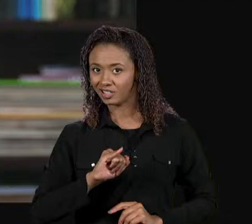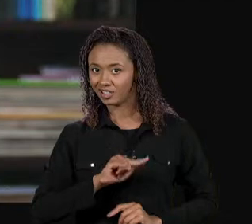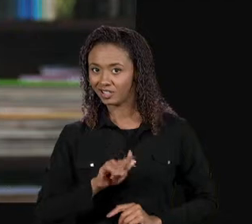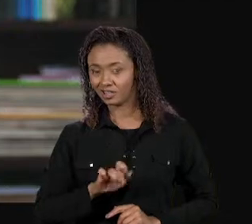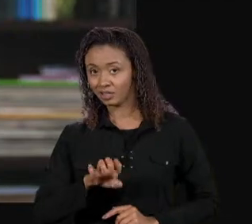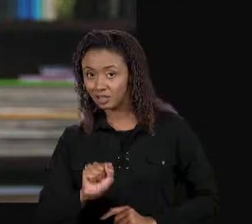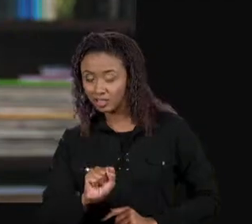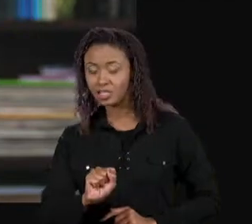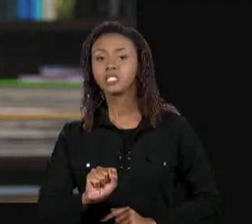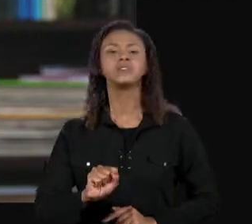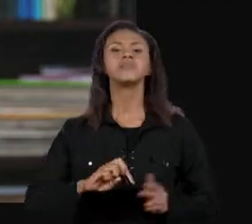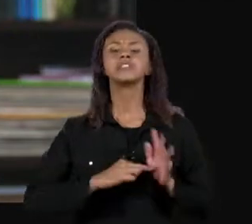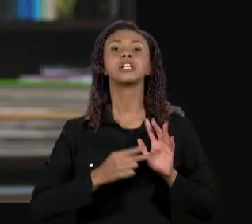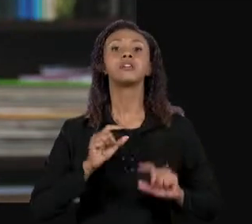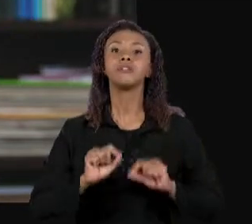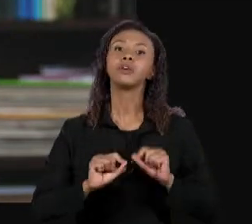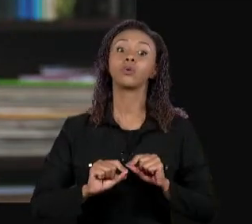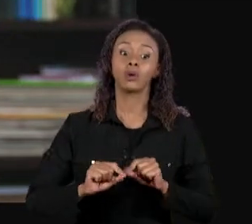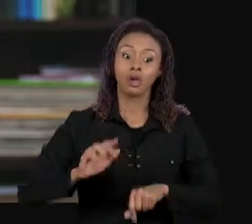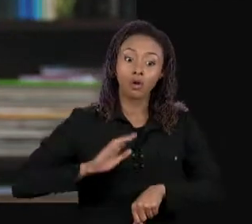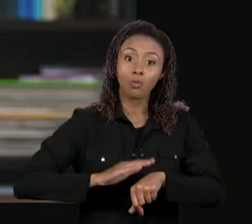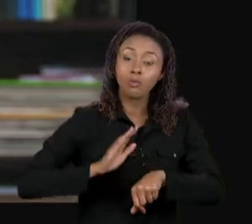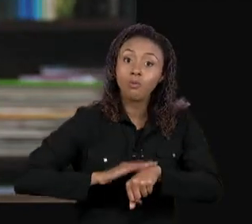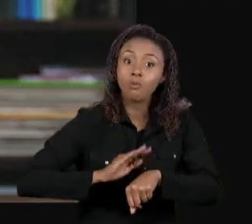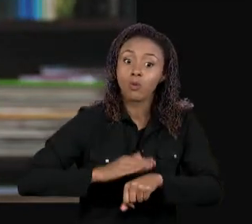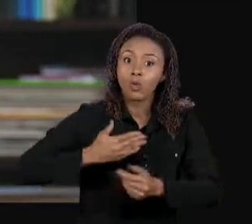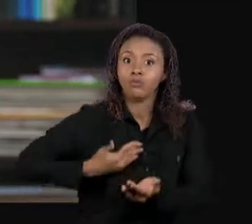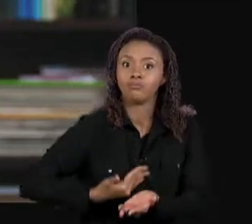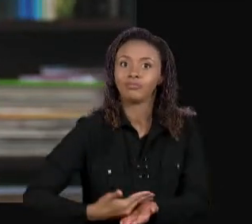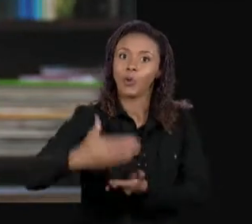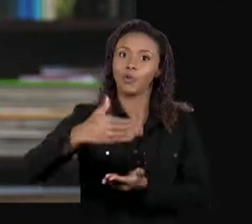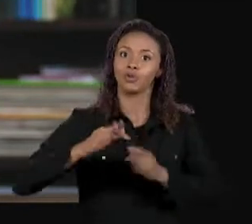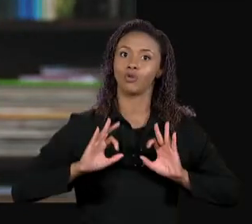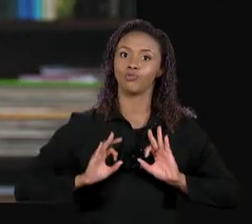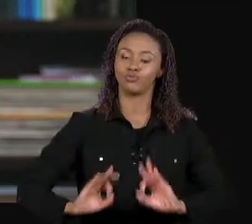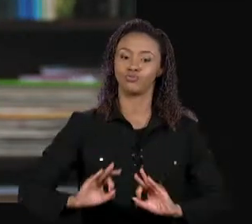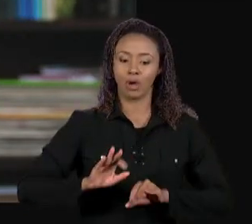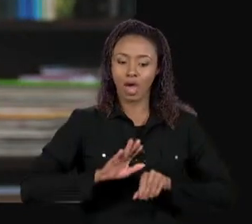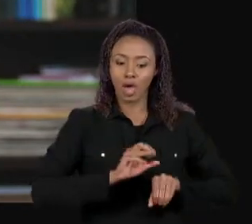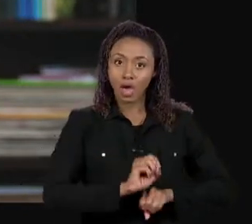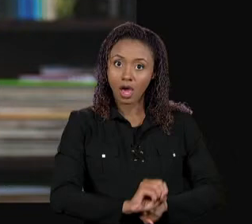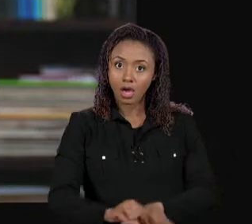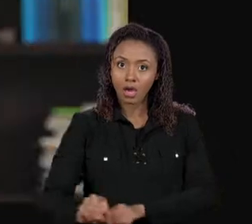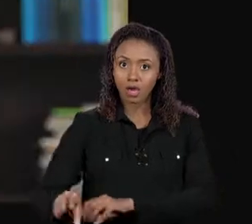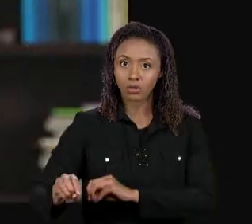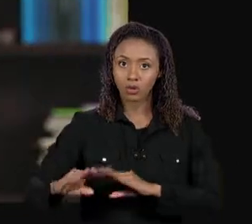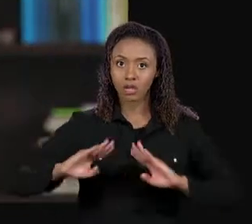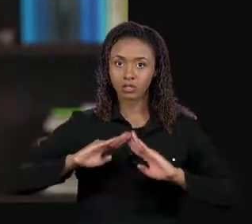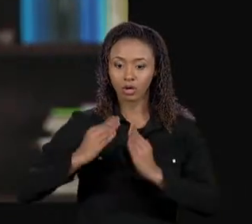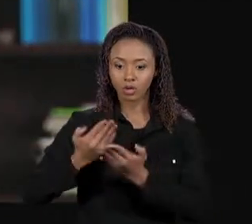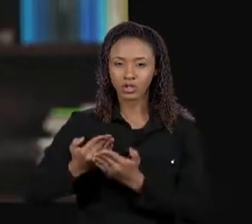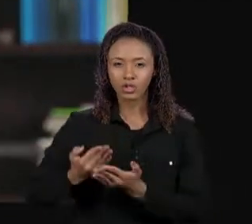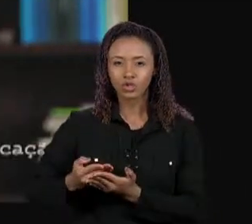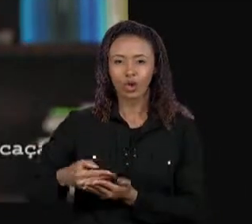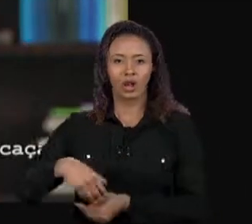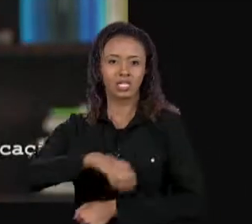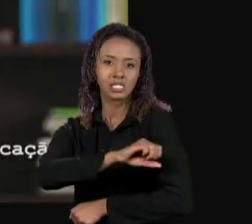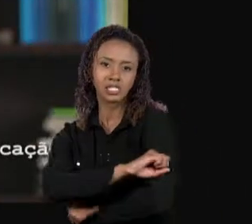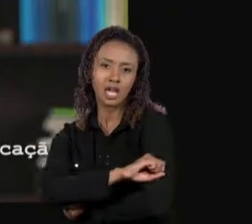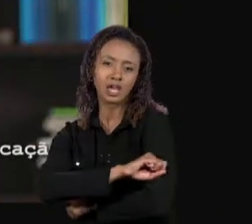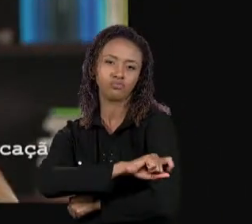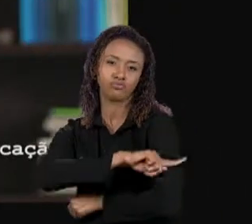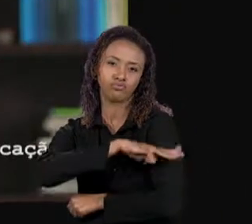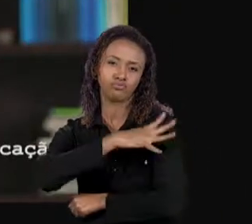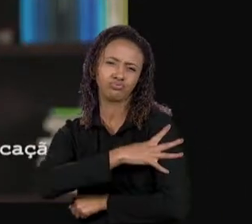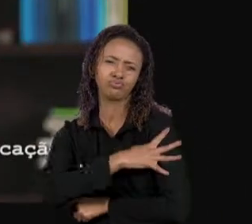de construção das creches e pré-escolas dentro do sistema de ensino. Então, na história, nós já tivemos